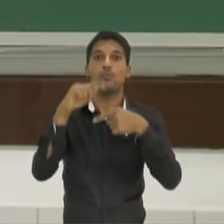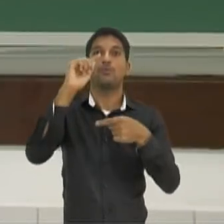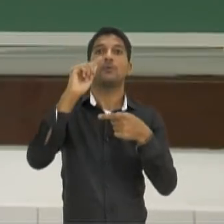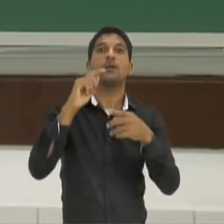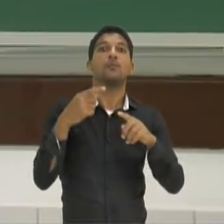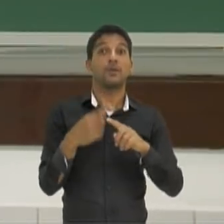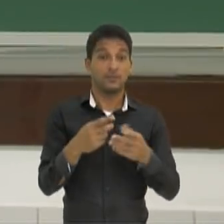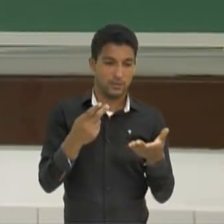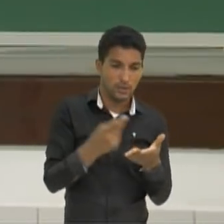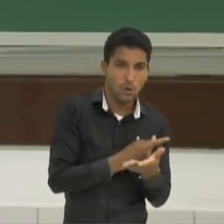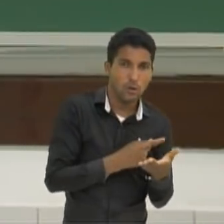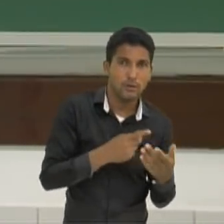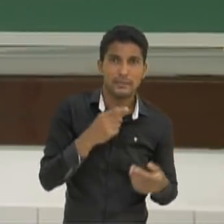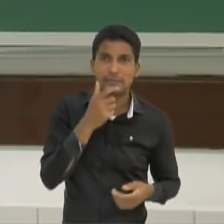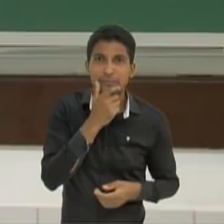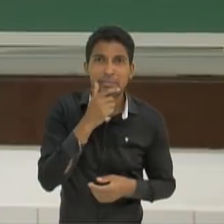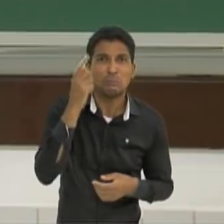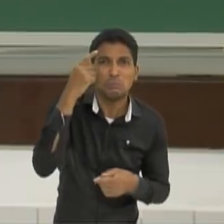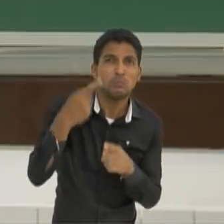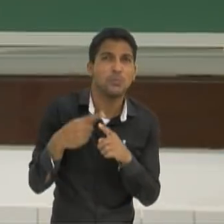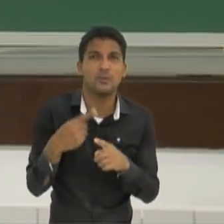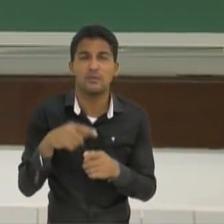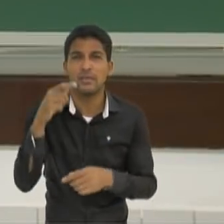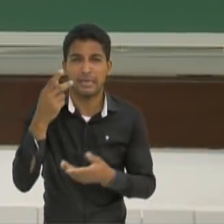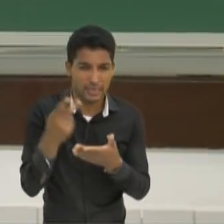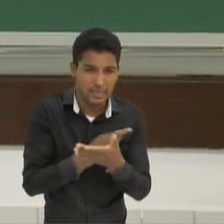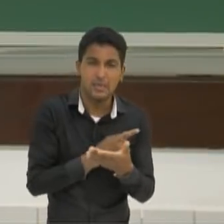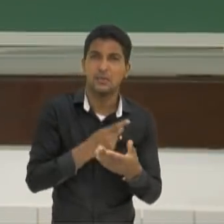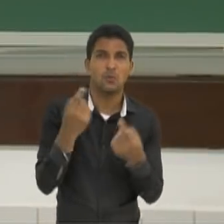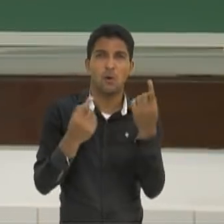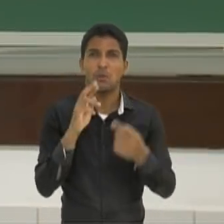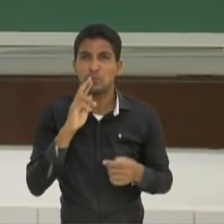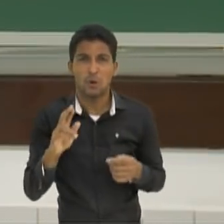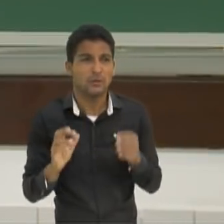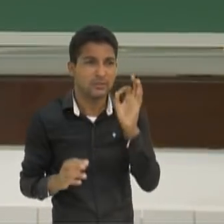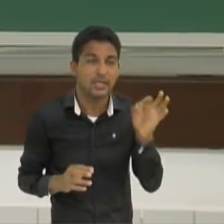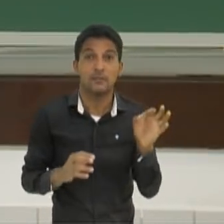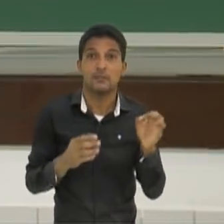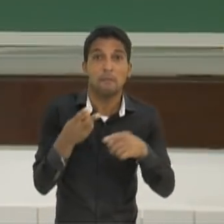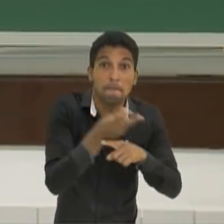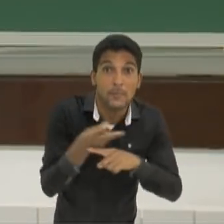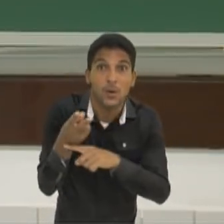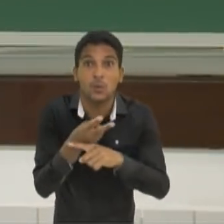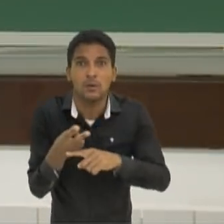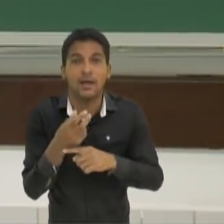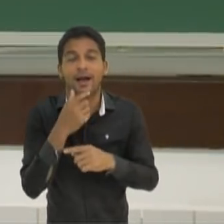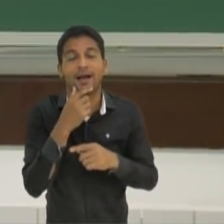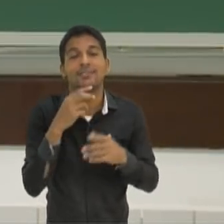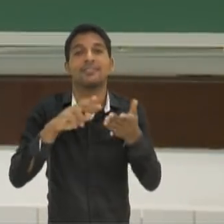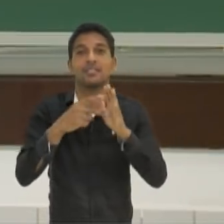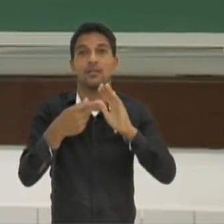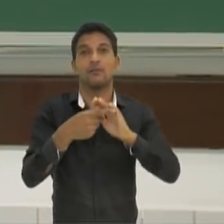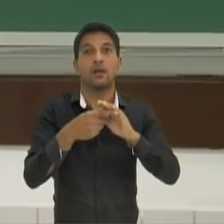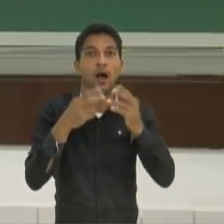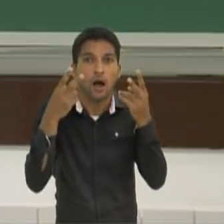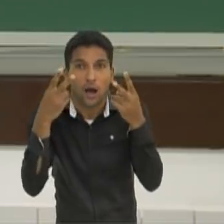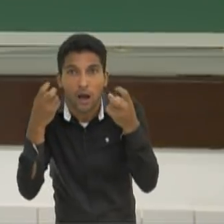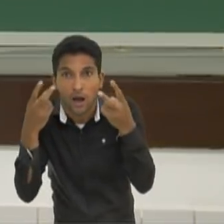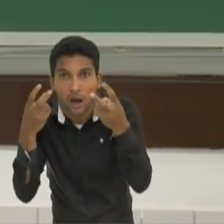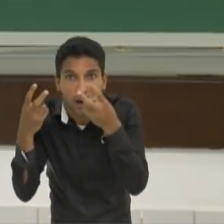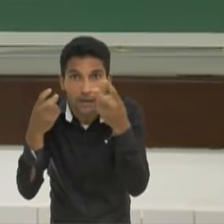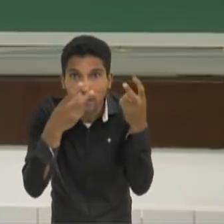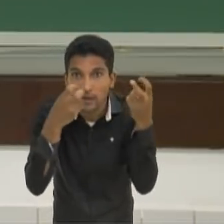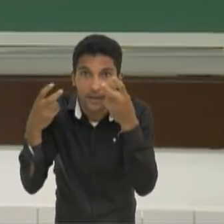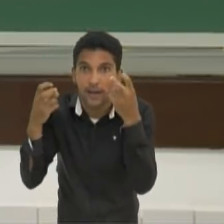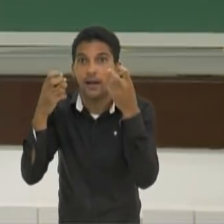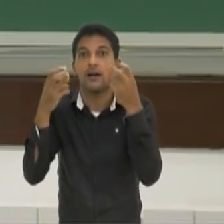lá qual é a alternativa correta, qual que era a resposta correta, né? No caso da resposta ser ali descritiva, dissertativa, etc,